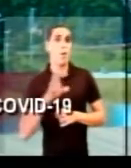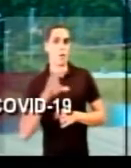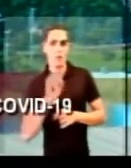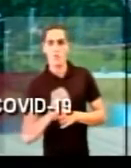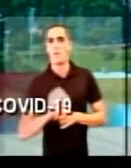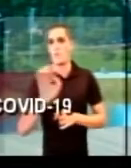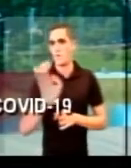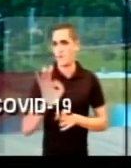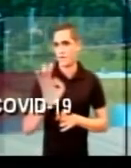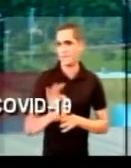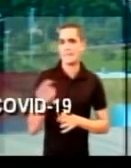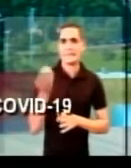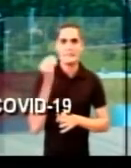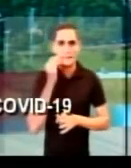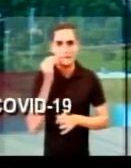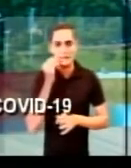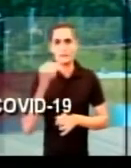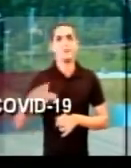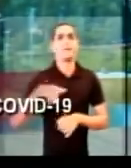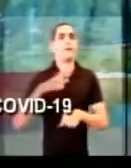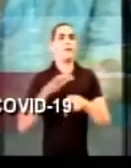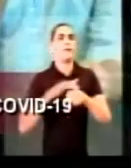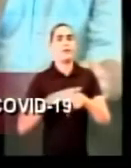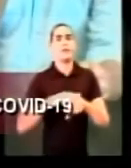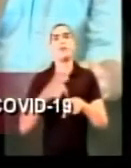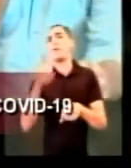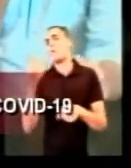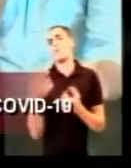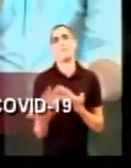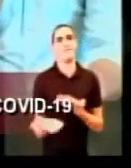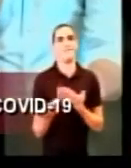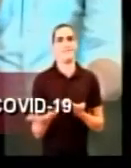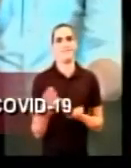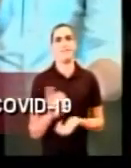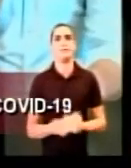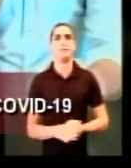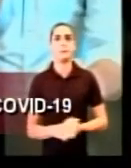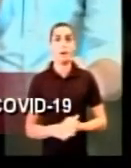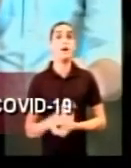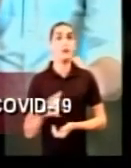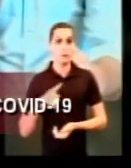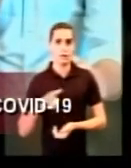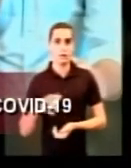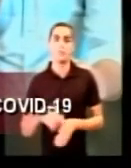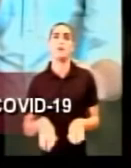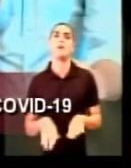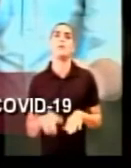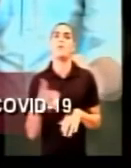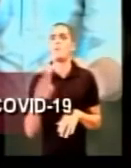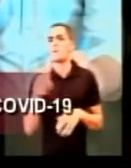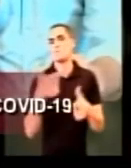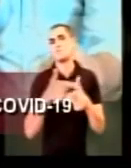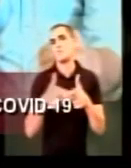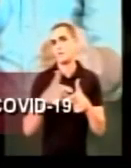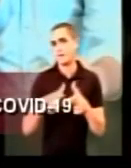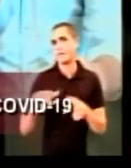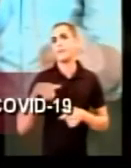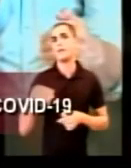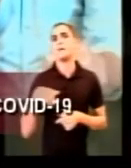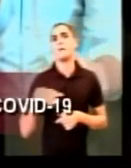50% de chances de ter uma doença muito leve. Ainda, além disso, você tem